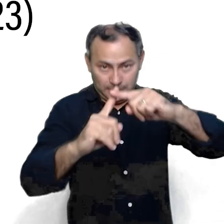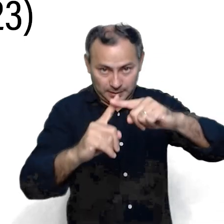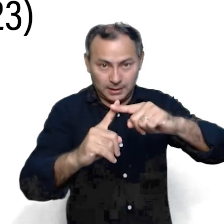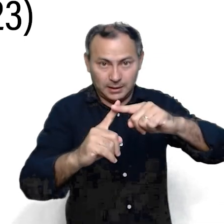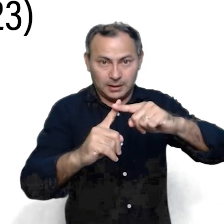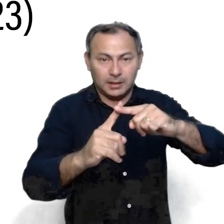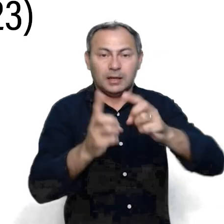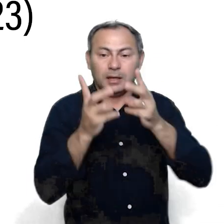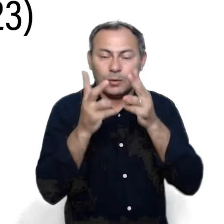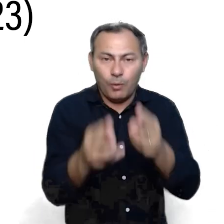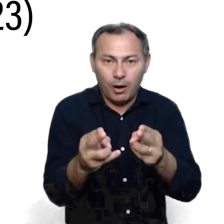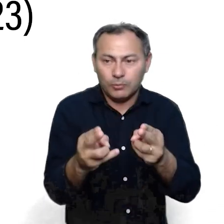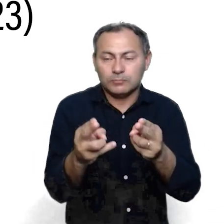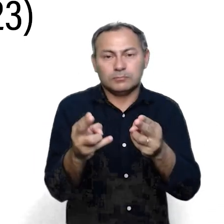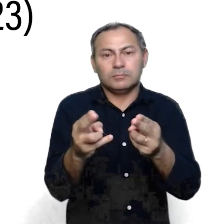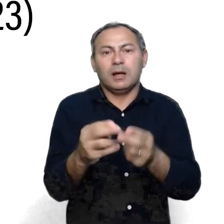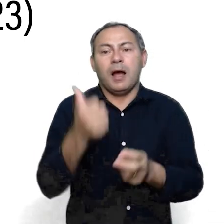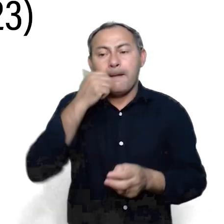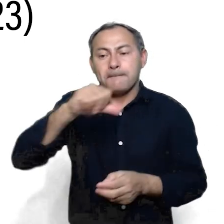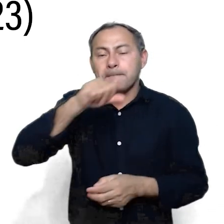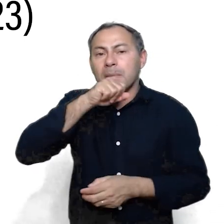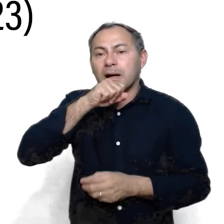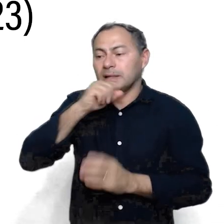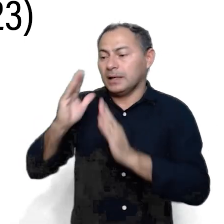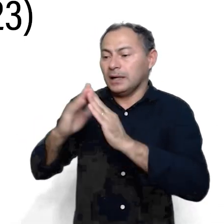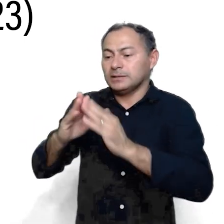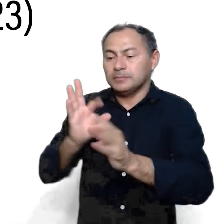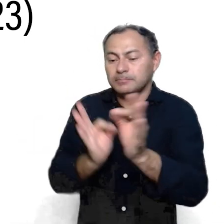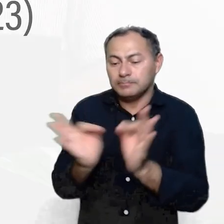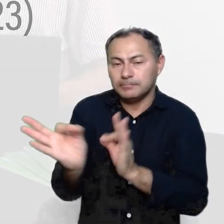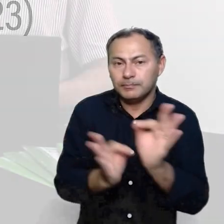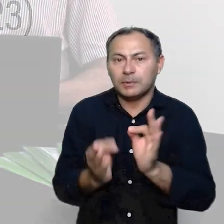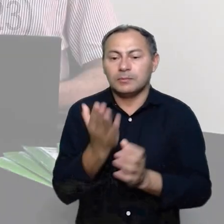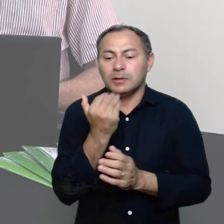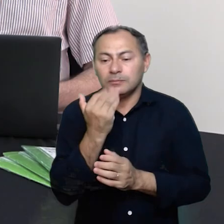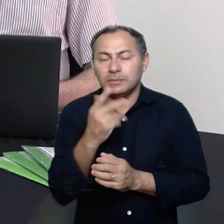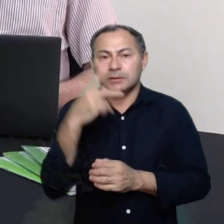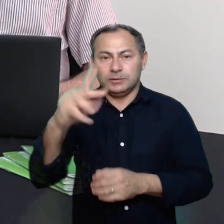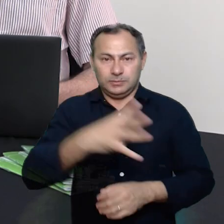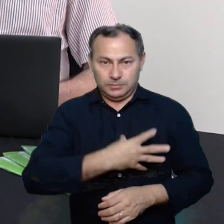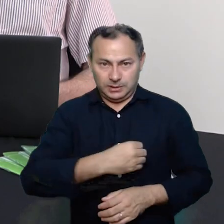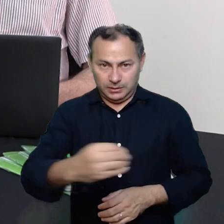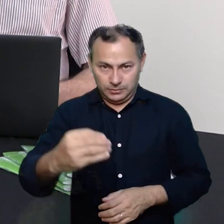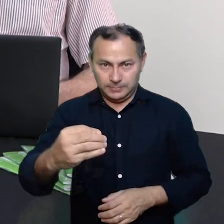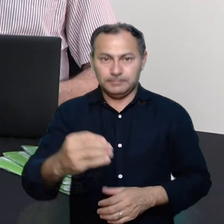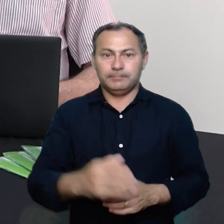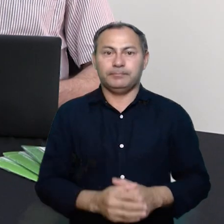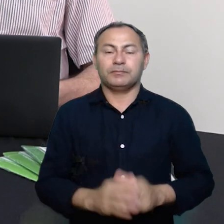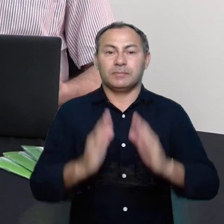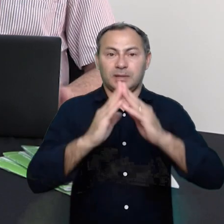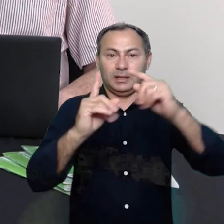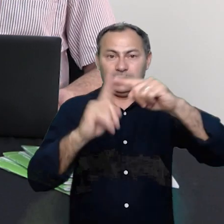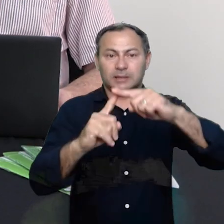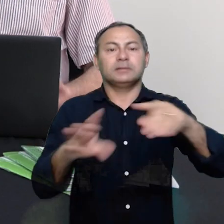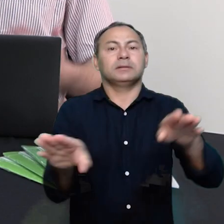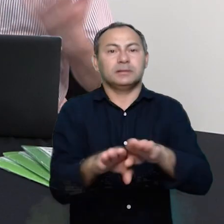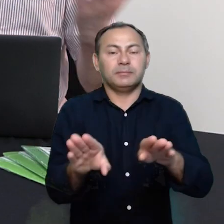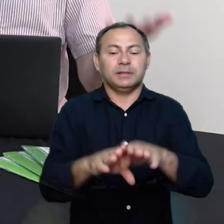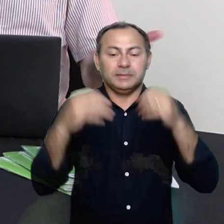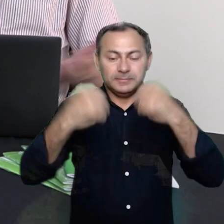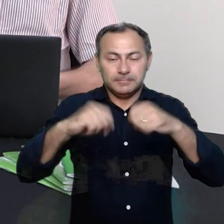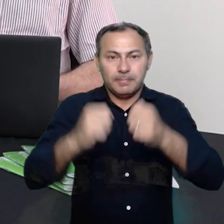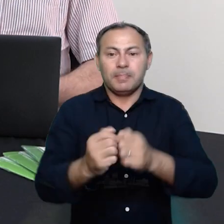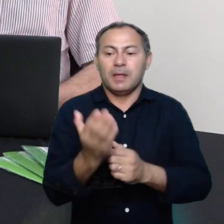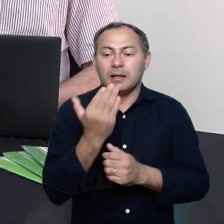é assim como a mãe em casa, ela prepara o alimento para os seus filhos, a igreja também